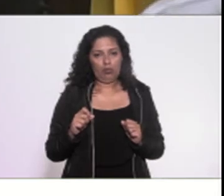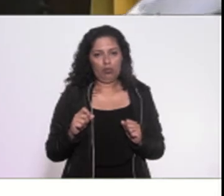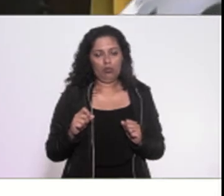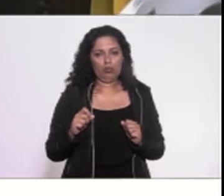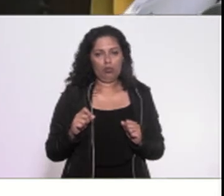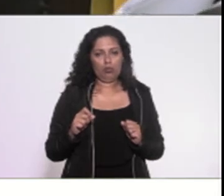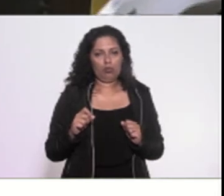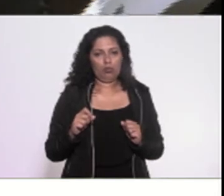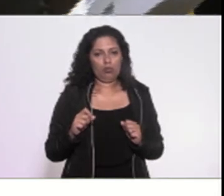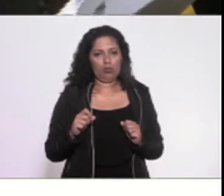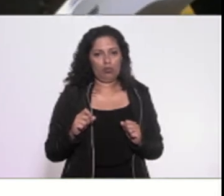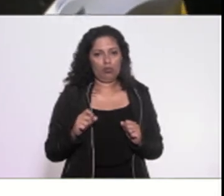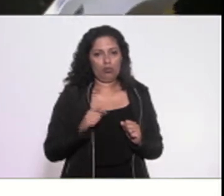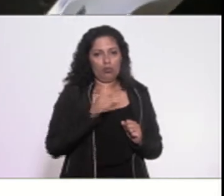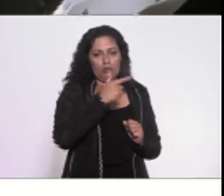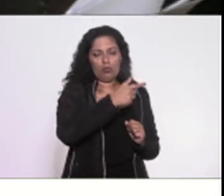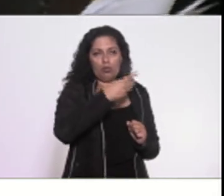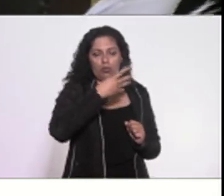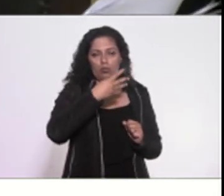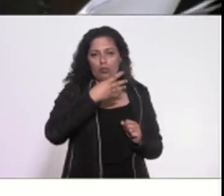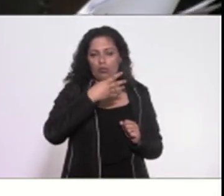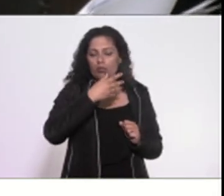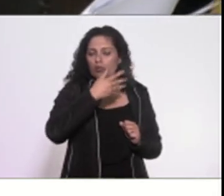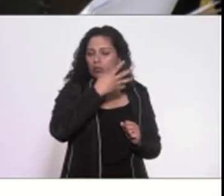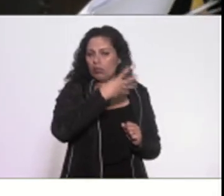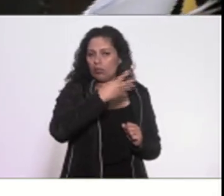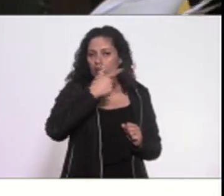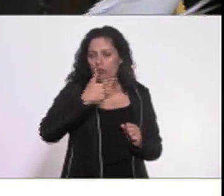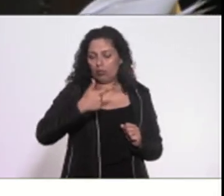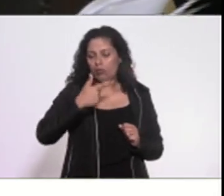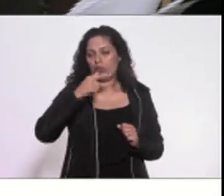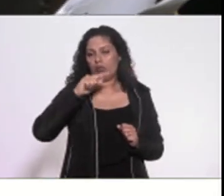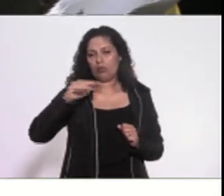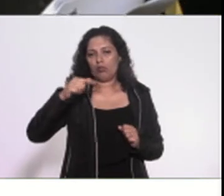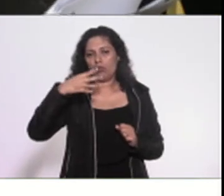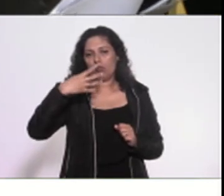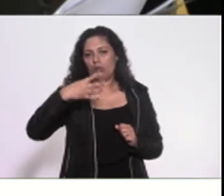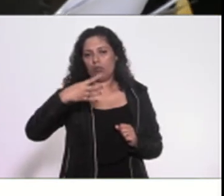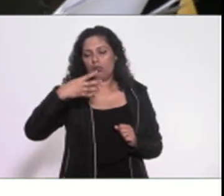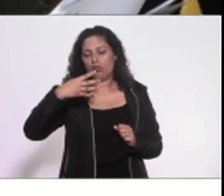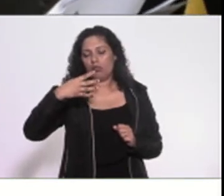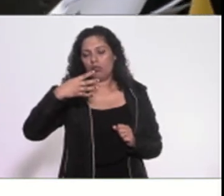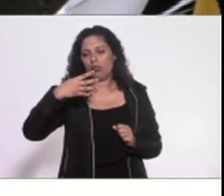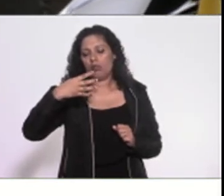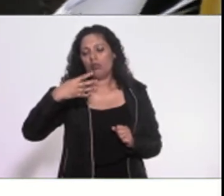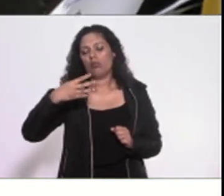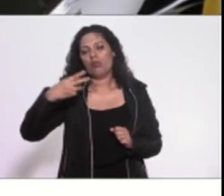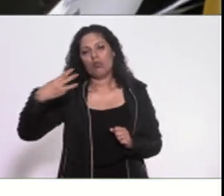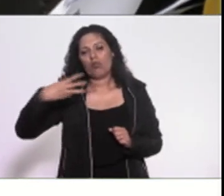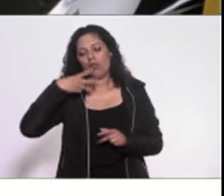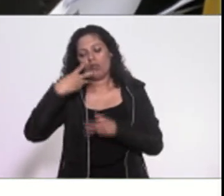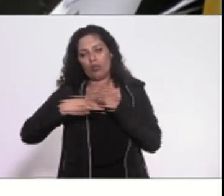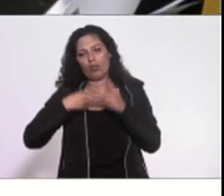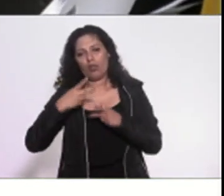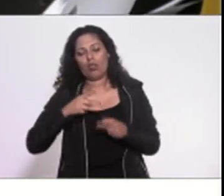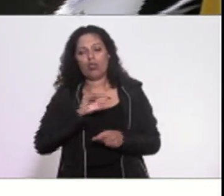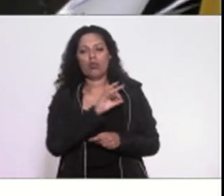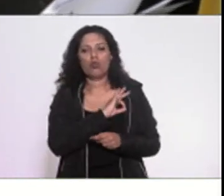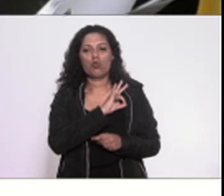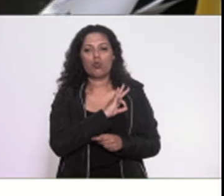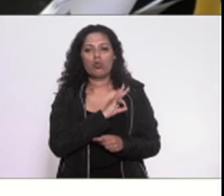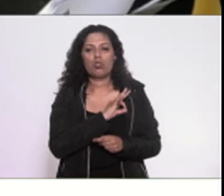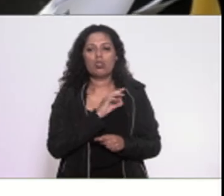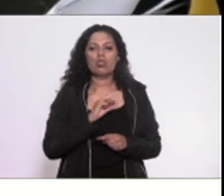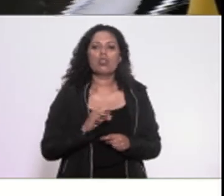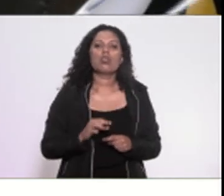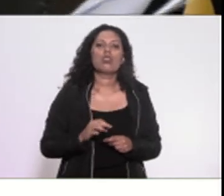E o 42 e 43 fala sobre a questão da patrulha, no sentido de ofertar aos policiais militares que ingressam na